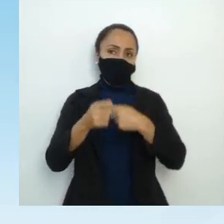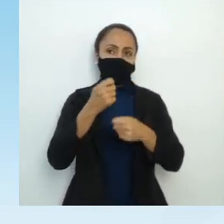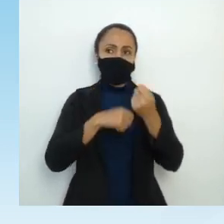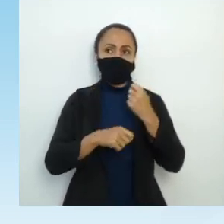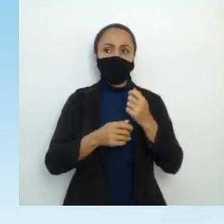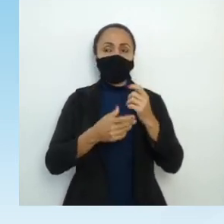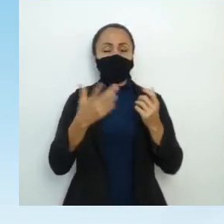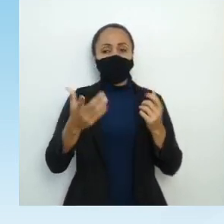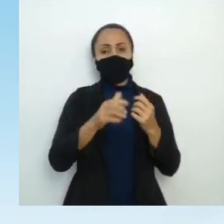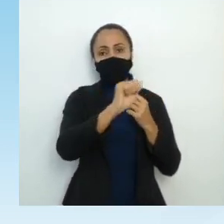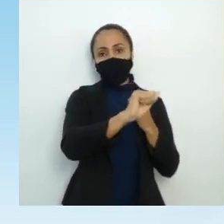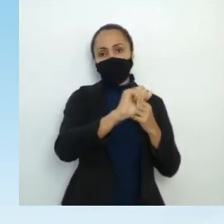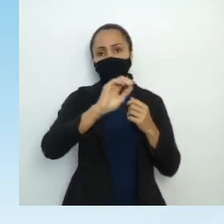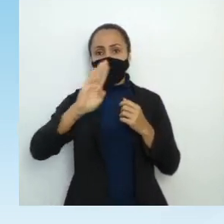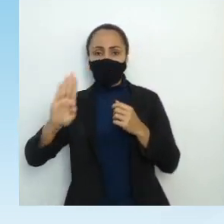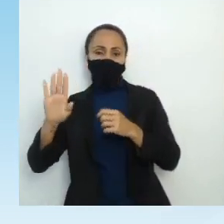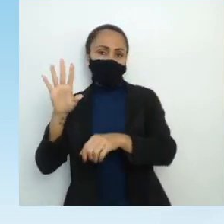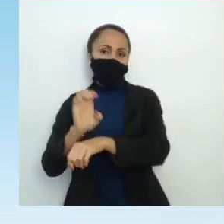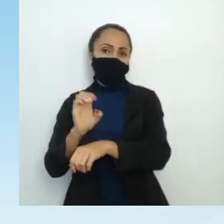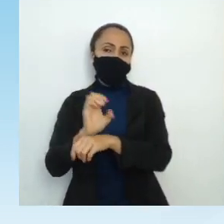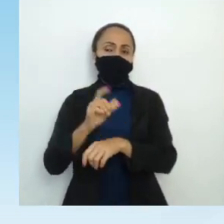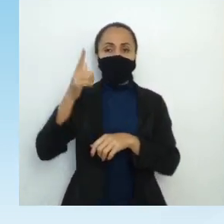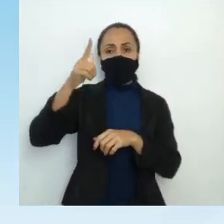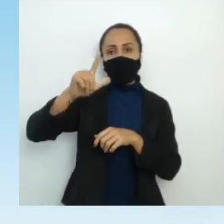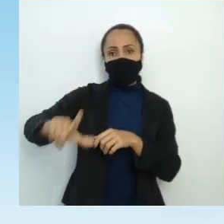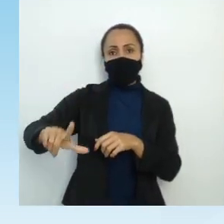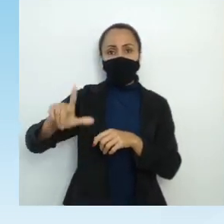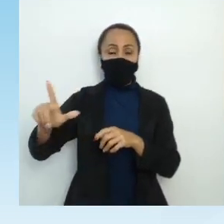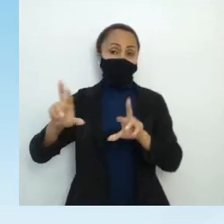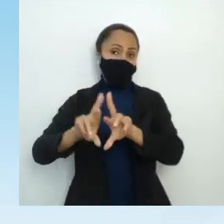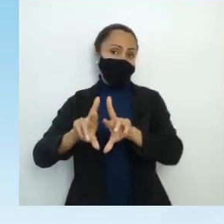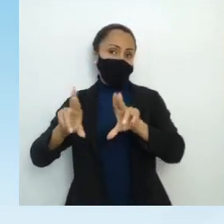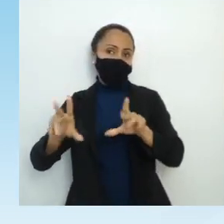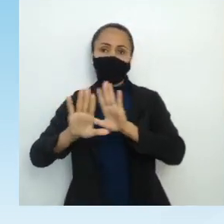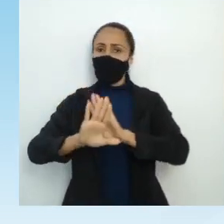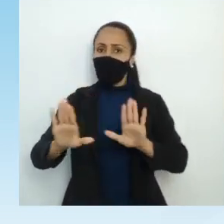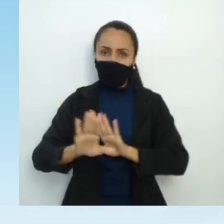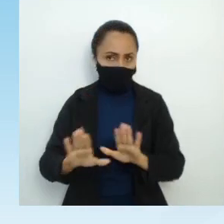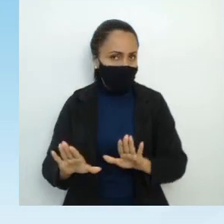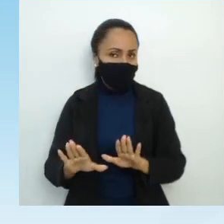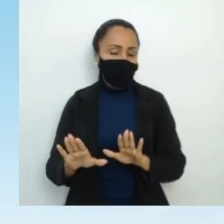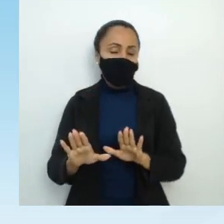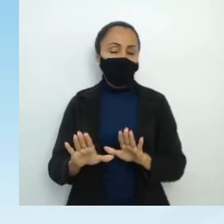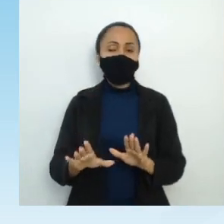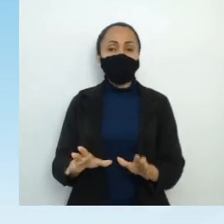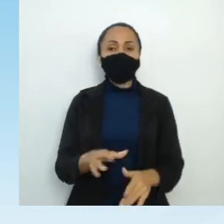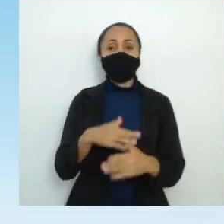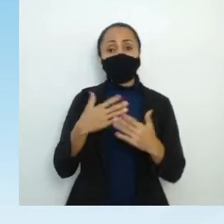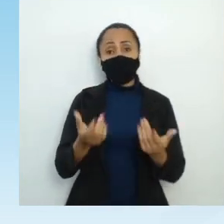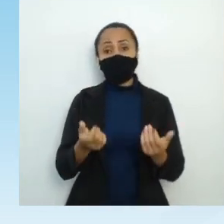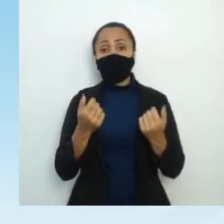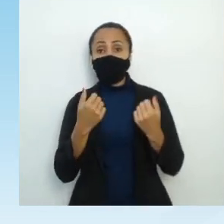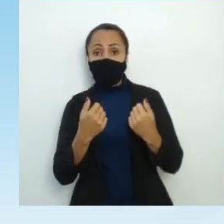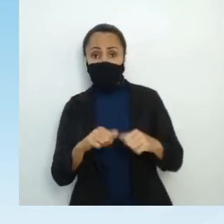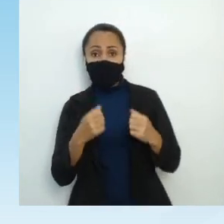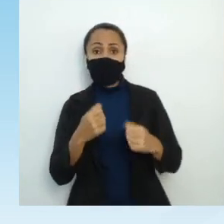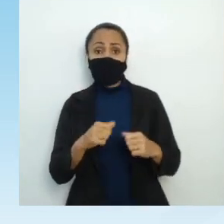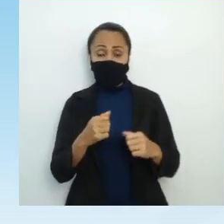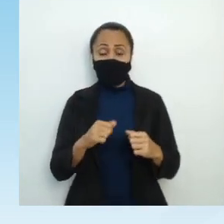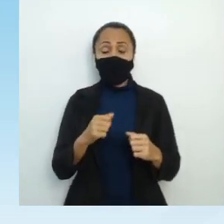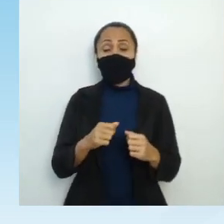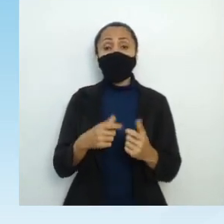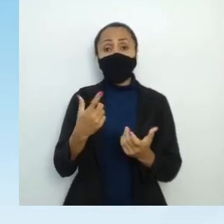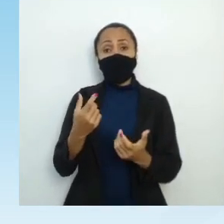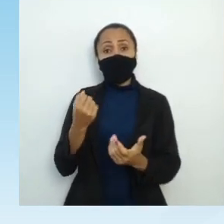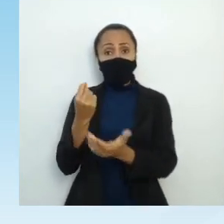estado B porque é de uma outra, ultrapassa a minha fronteira. Isso não existe. Né? Se o cara de lá quer vender e eu quero daqui comprar, tá tudo certo,